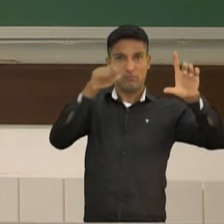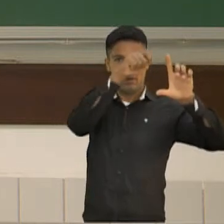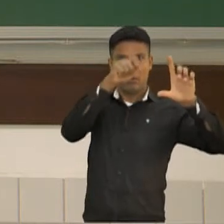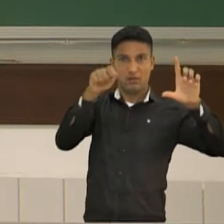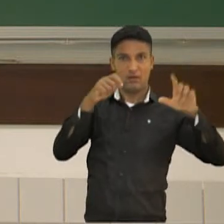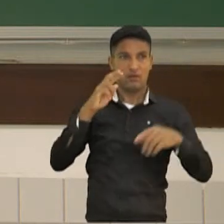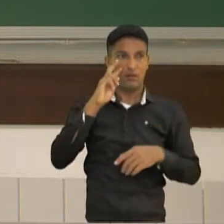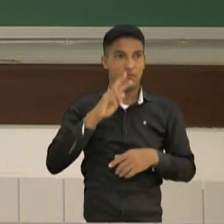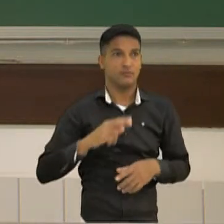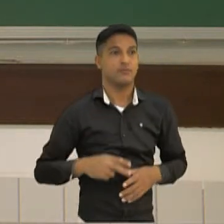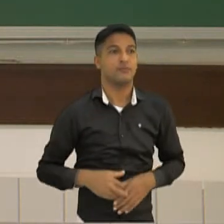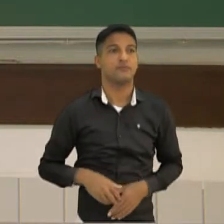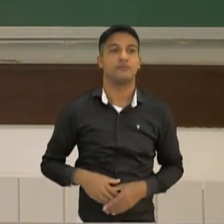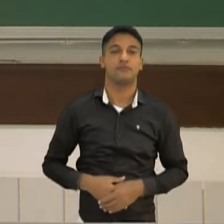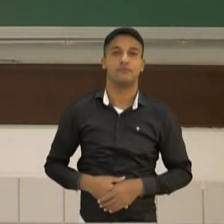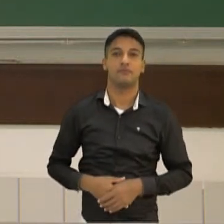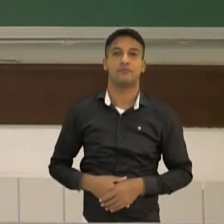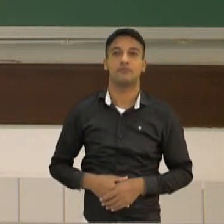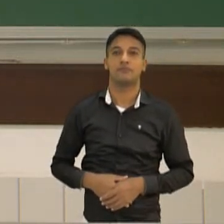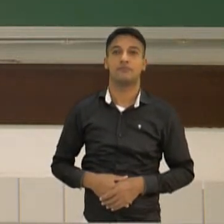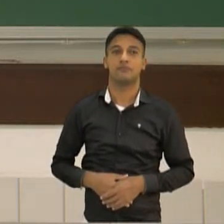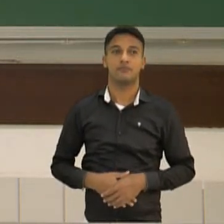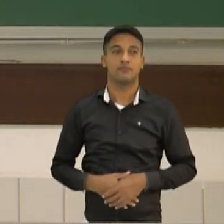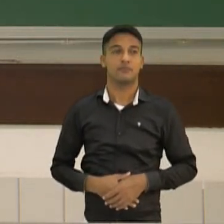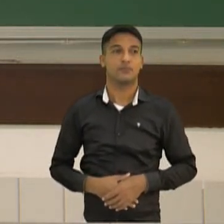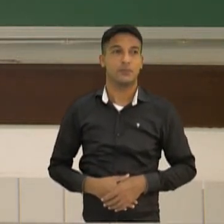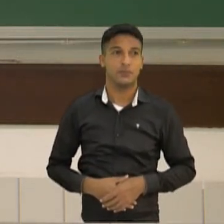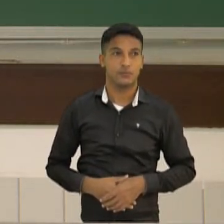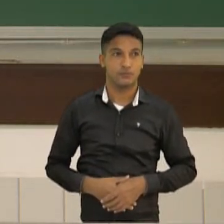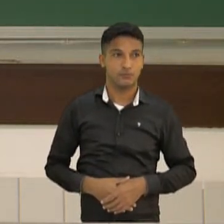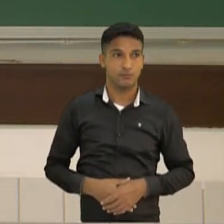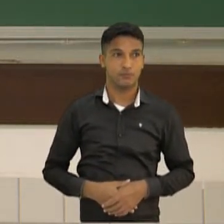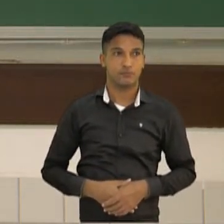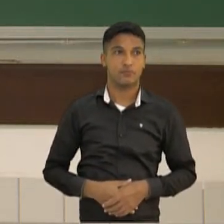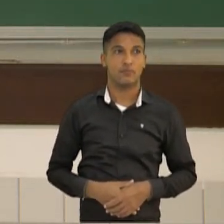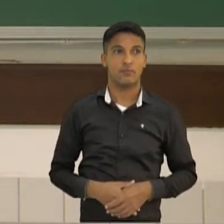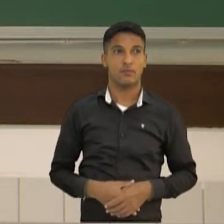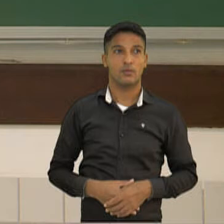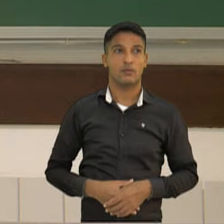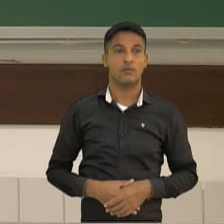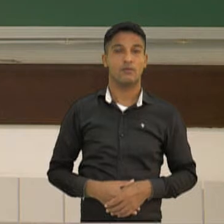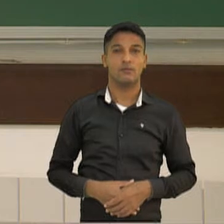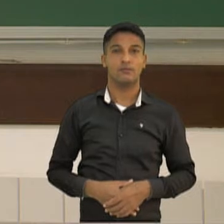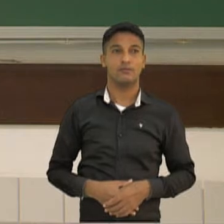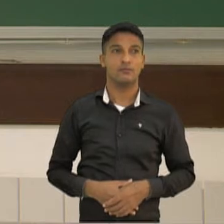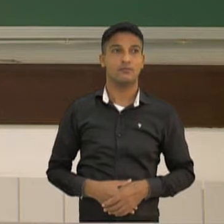atenção, ok? Muito bem. Então, olha lá. Quando eu falo aqui